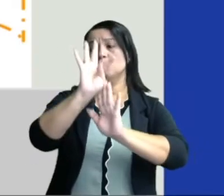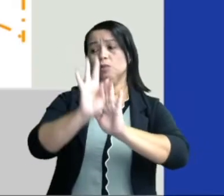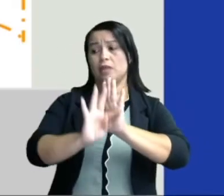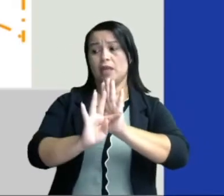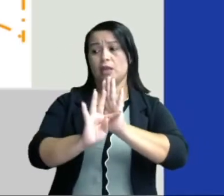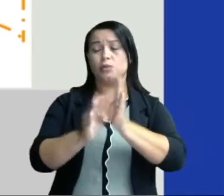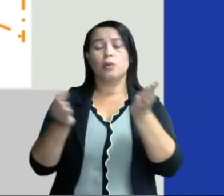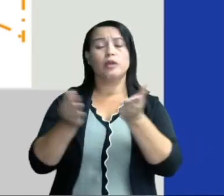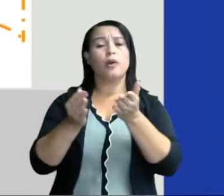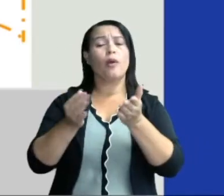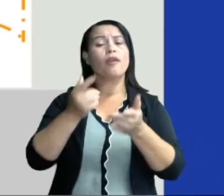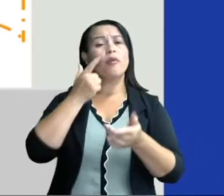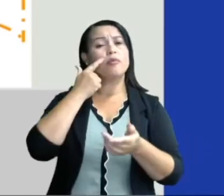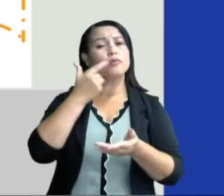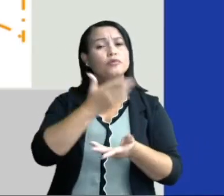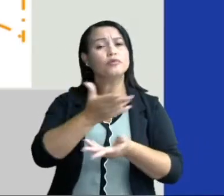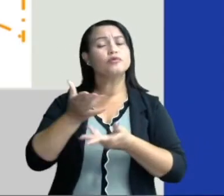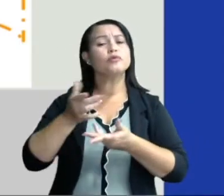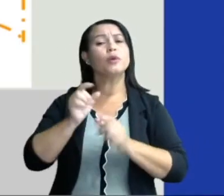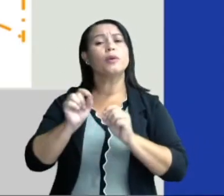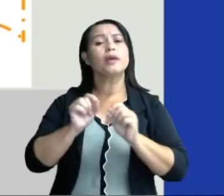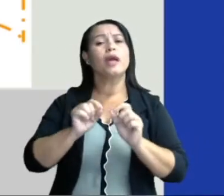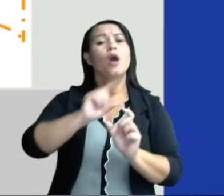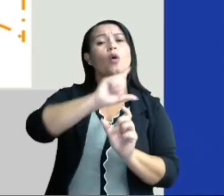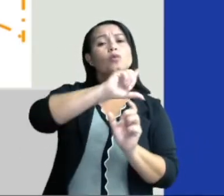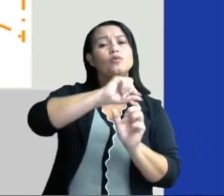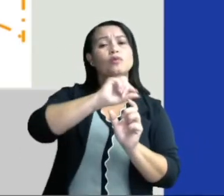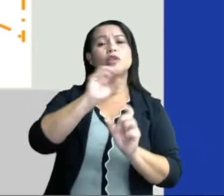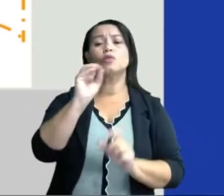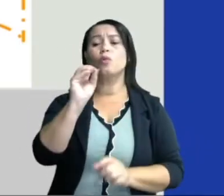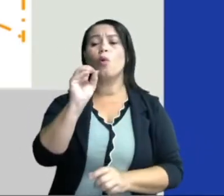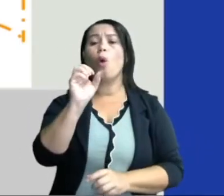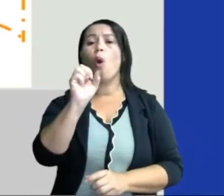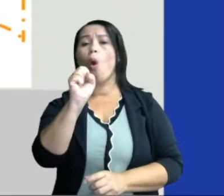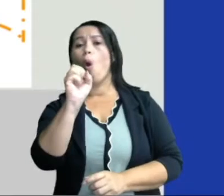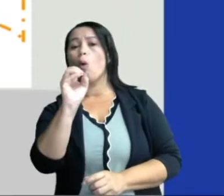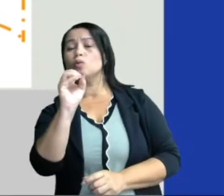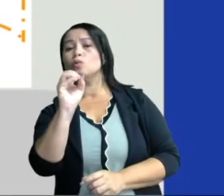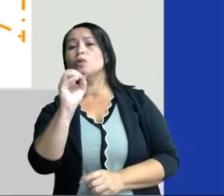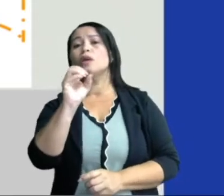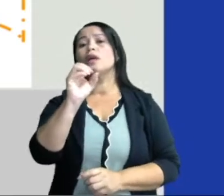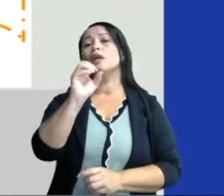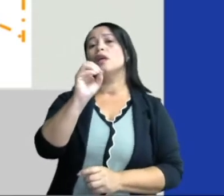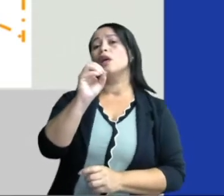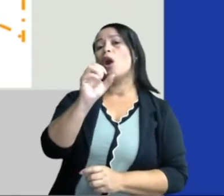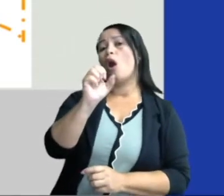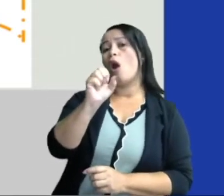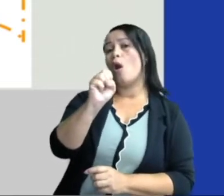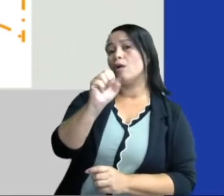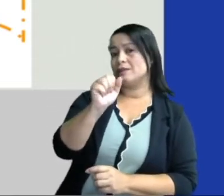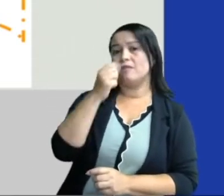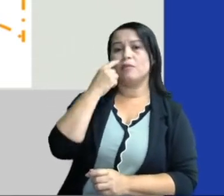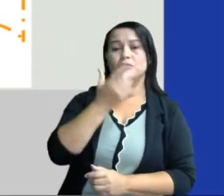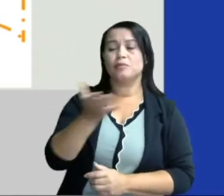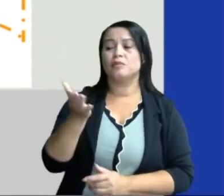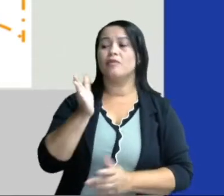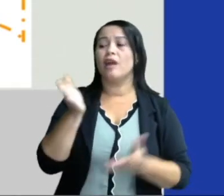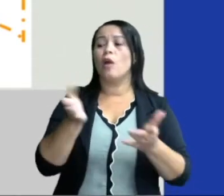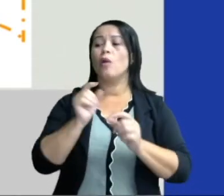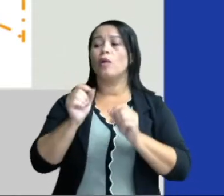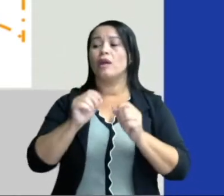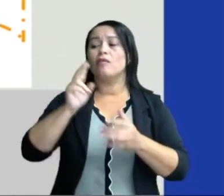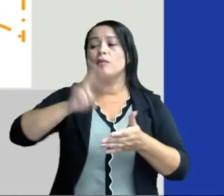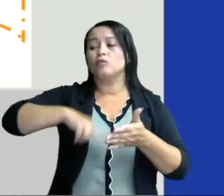e aí a gente vai trabalhar nesse texto o sufixo oso e osa. Vou ler para vocês aqui esse